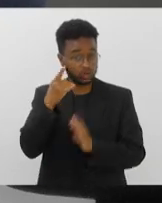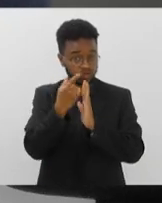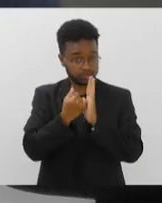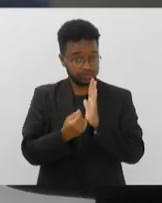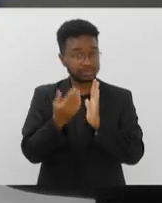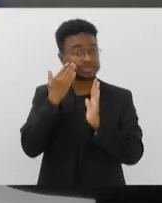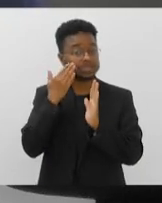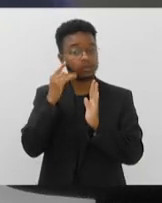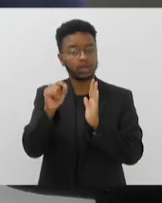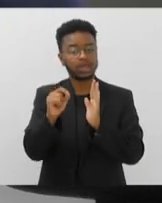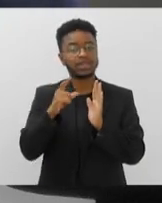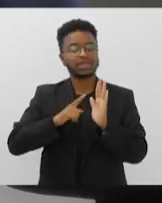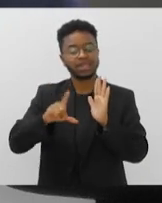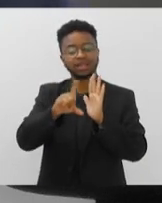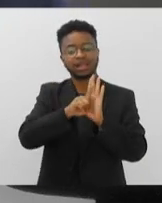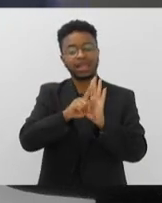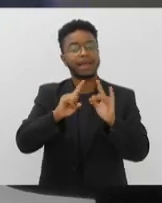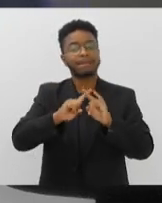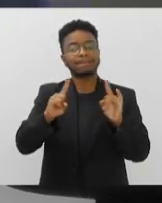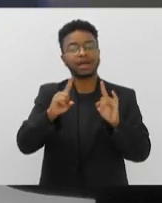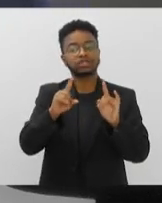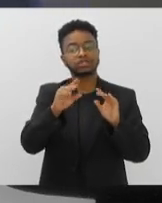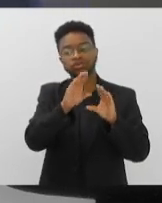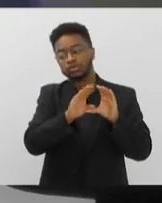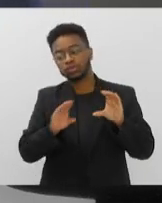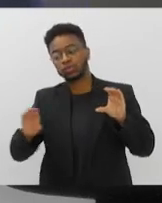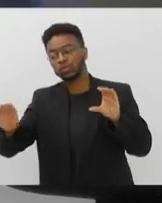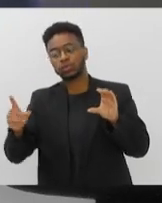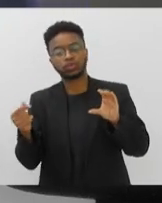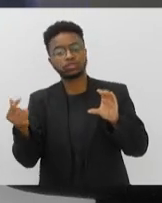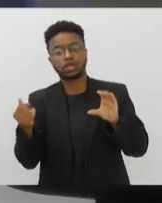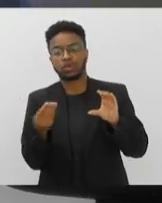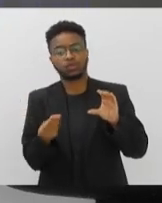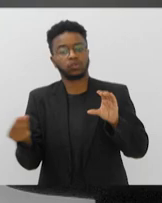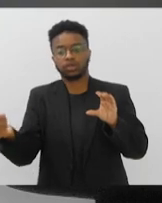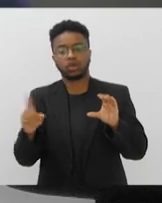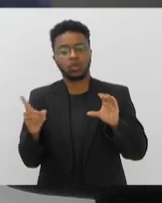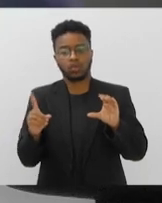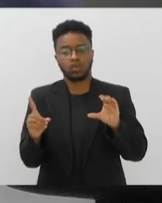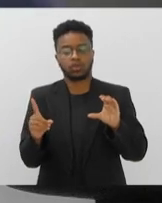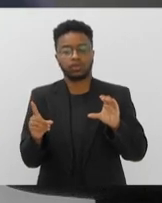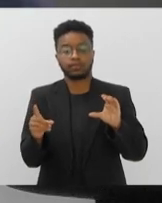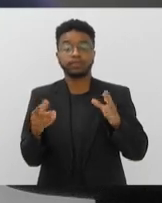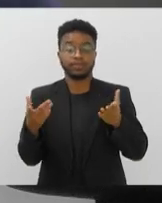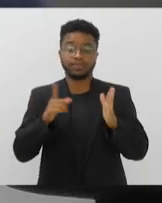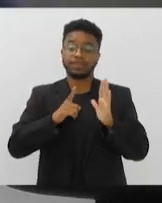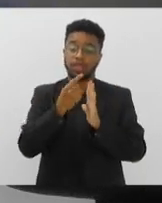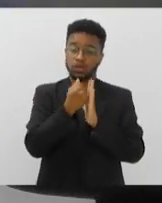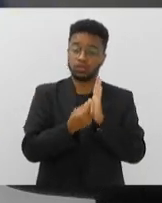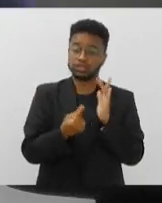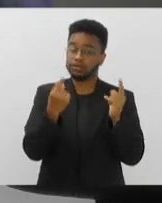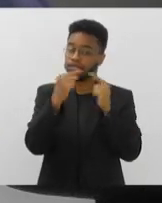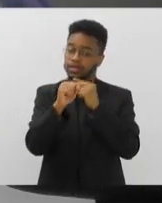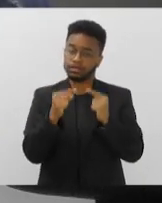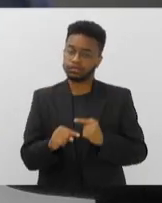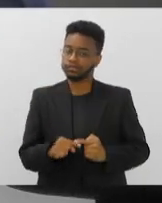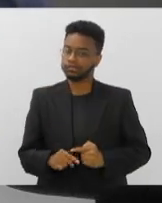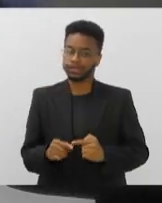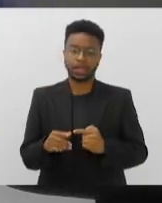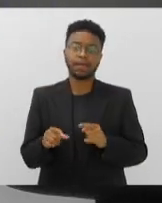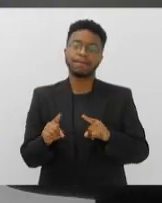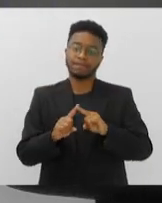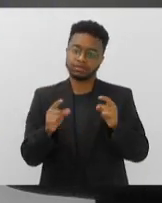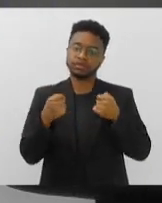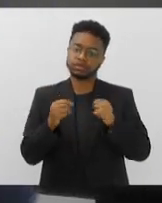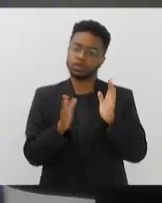na lei do orçamento mas não está no caixa de quem tem que usar aquele dinheiro tá tem um orçamento de forma fictícia você tem como cobrar